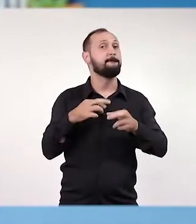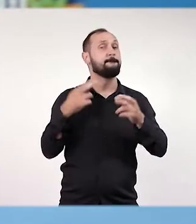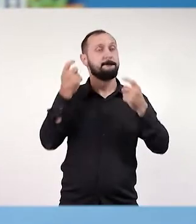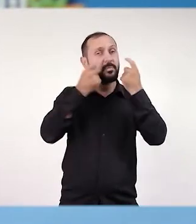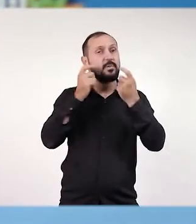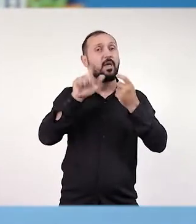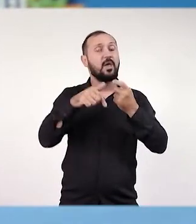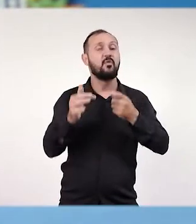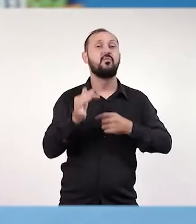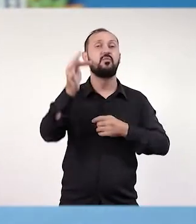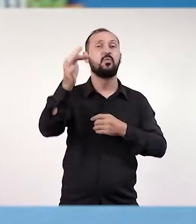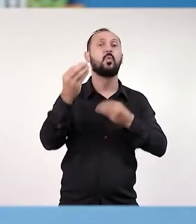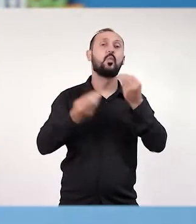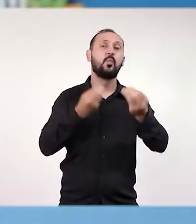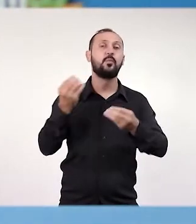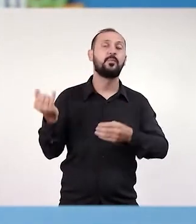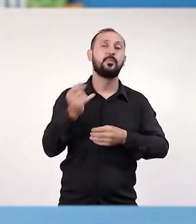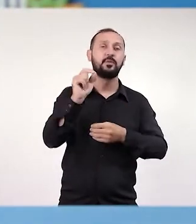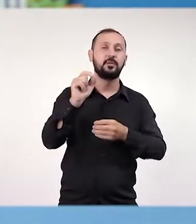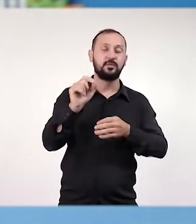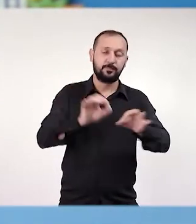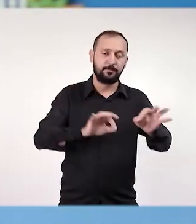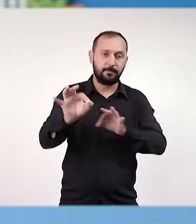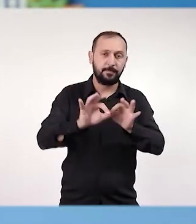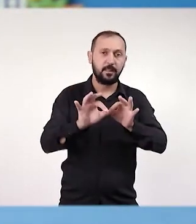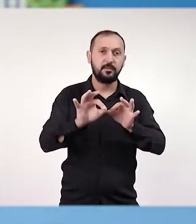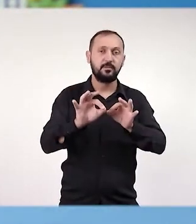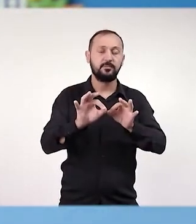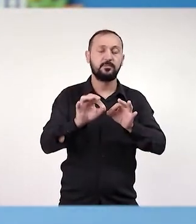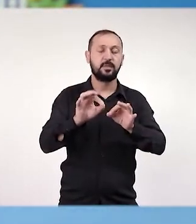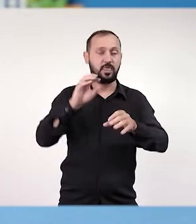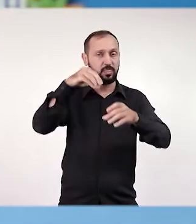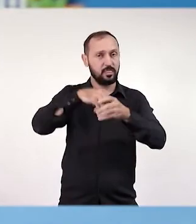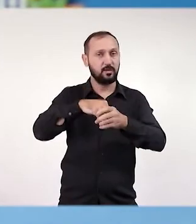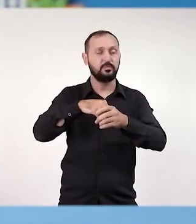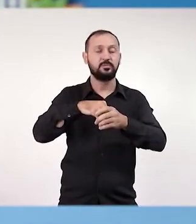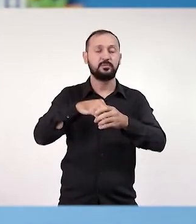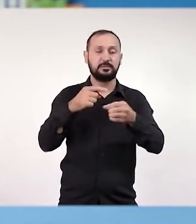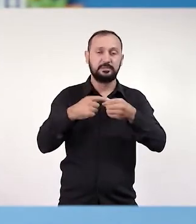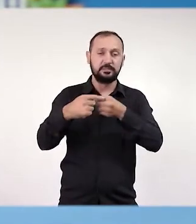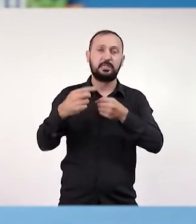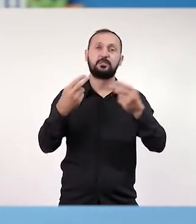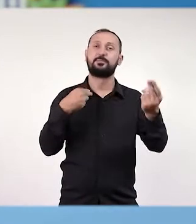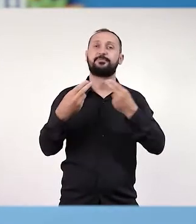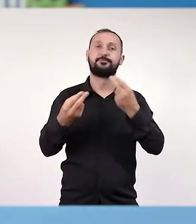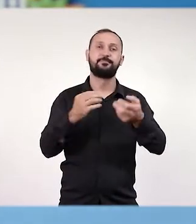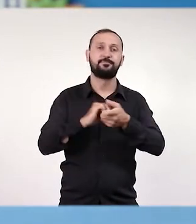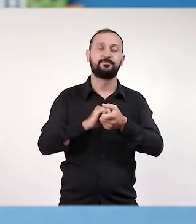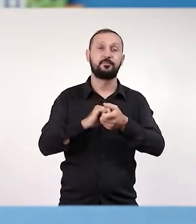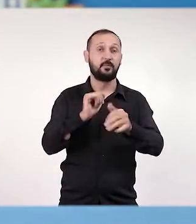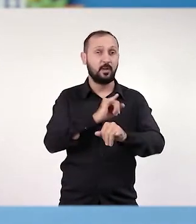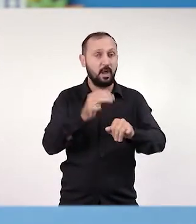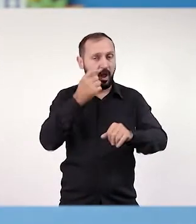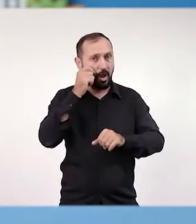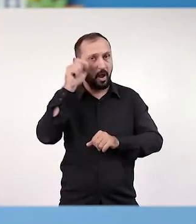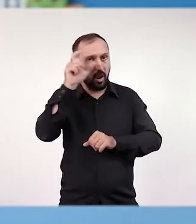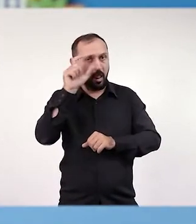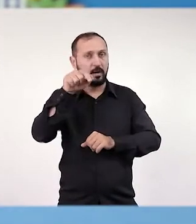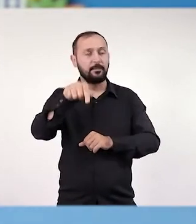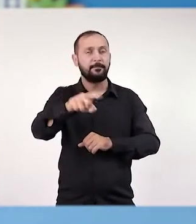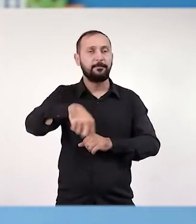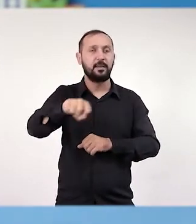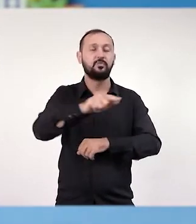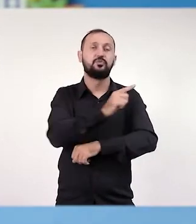com o futuro, principalmente sobre a importância do planejamento adequado na urbanização das cidades. O alerta aos